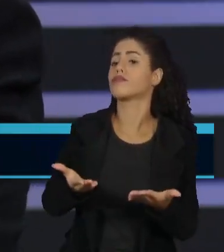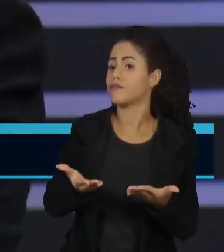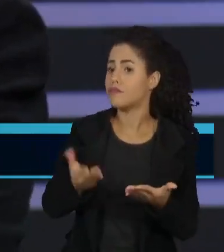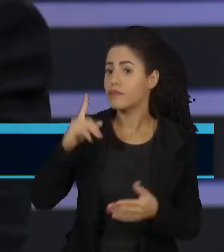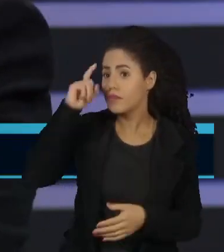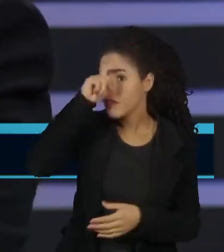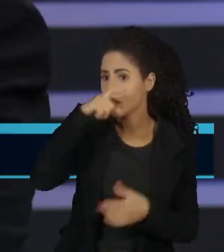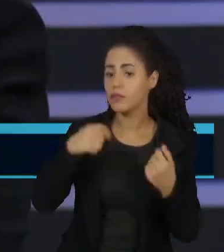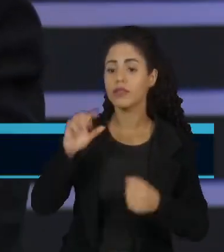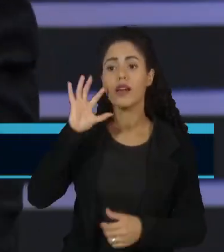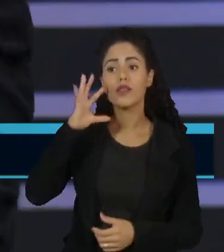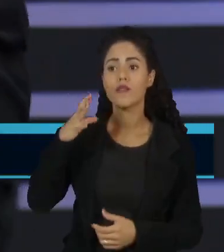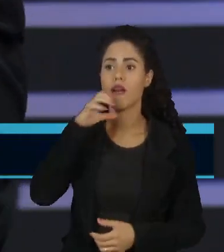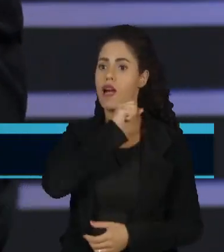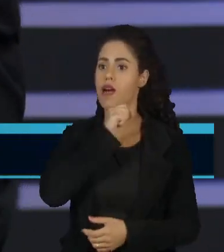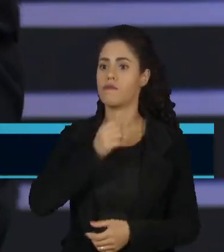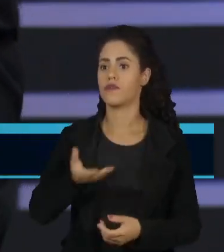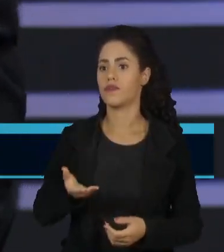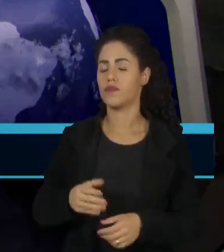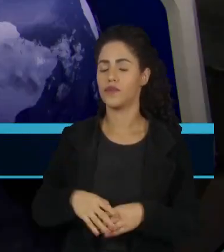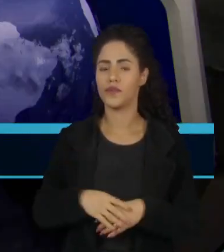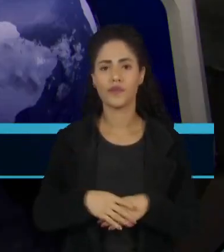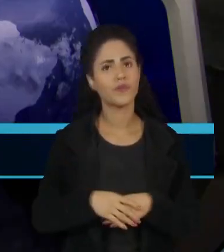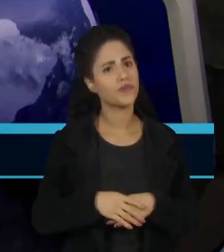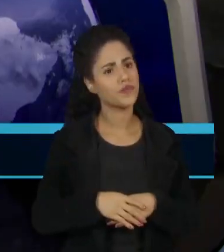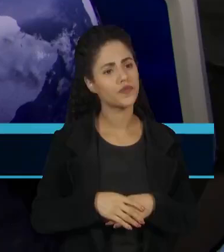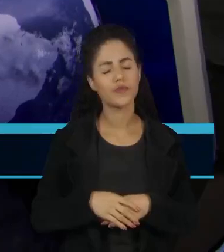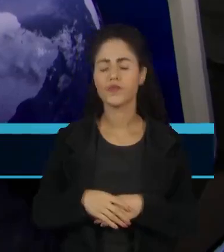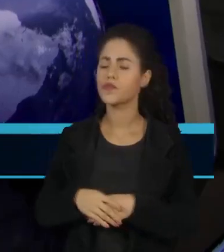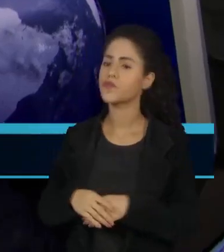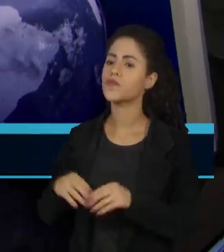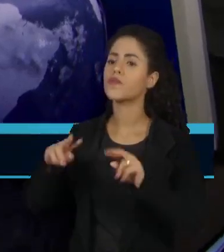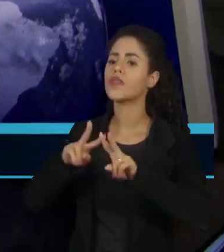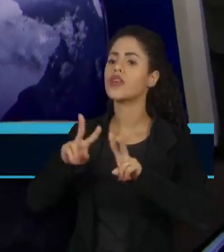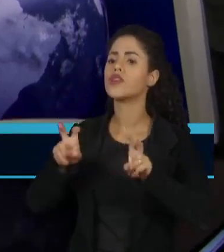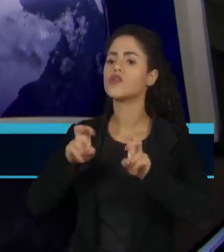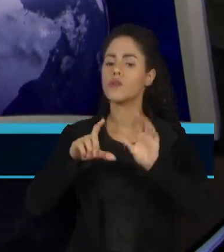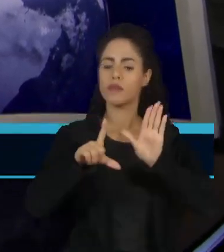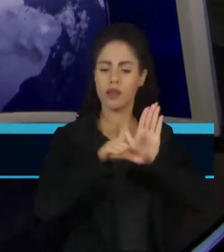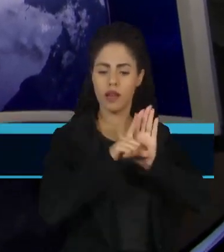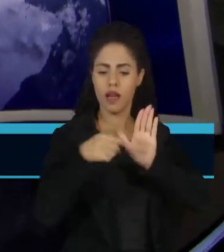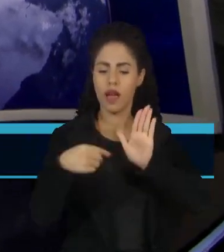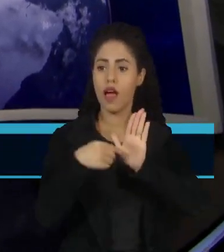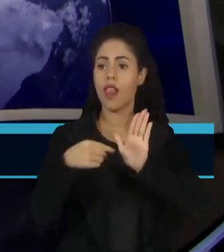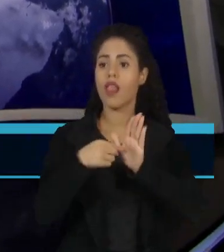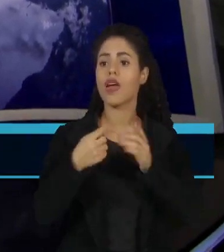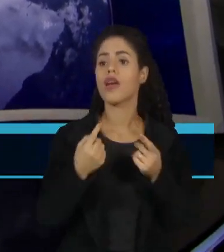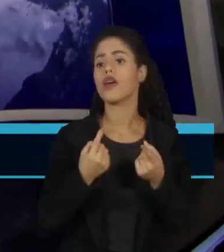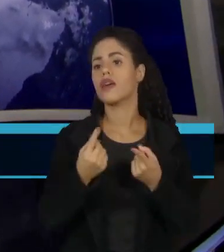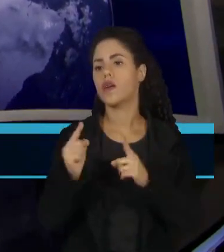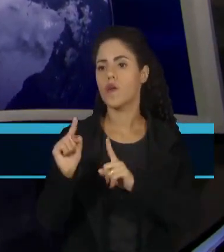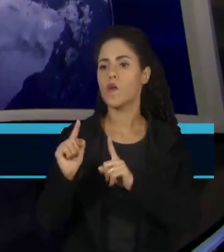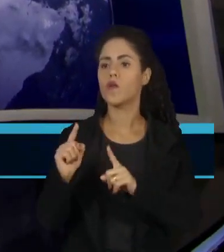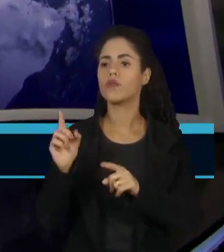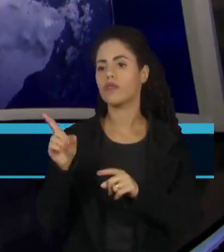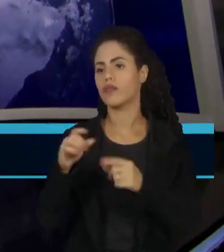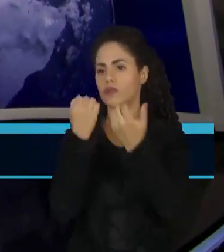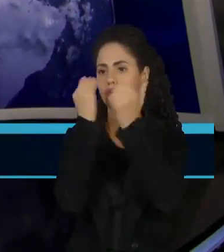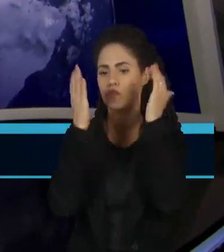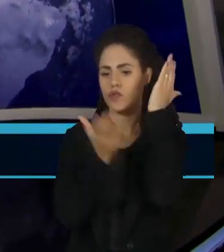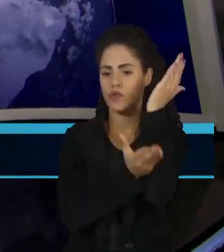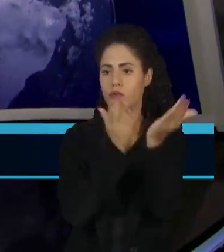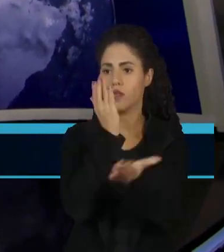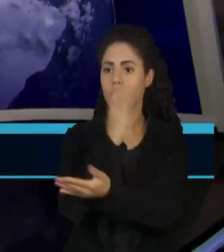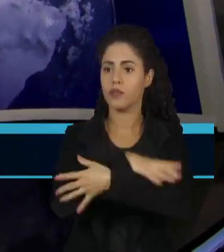tarde. E essa é uma delas. Patrícia, em relação à lei de antidesmatamento da União Europeia, o quanto